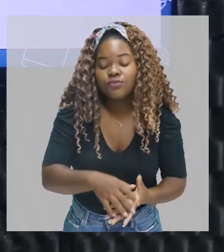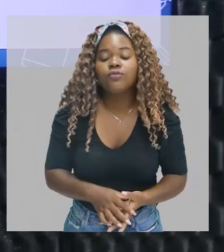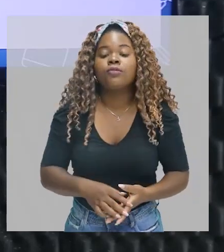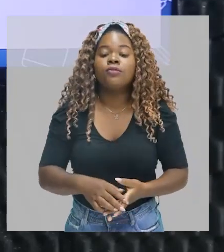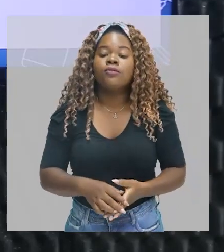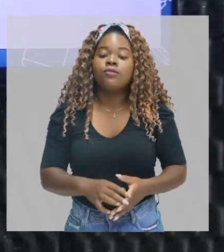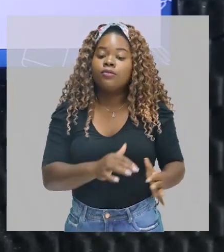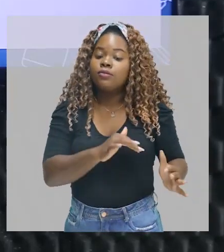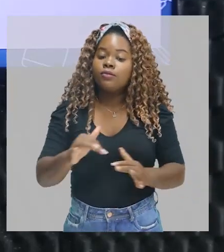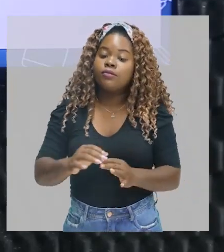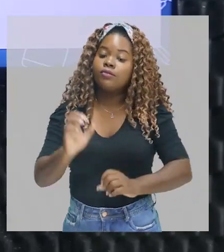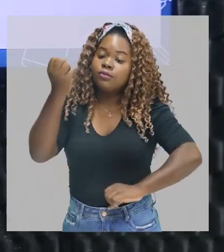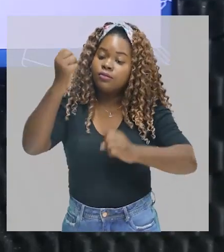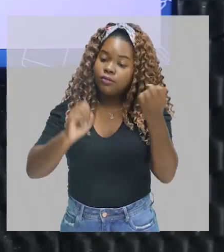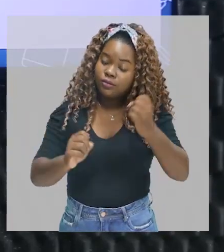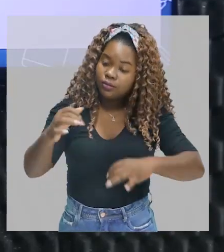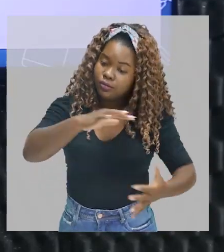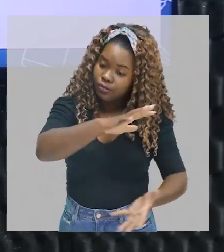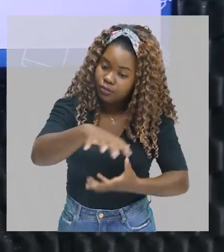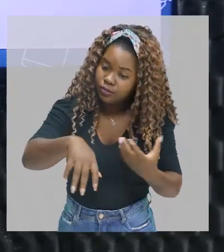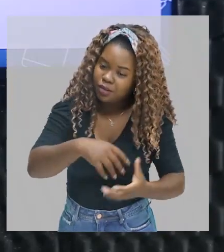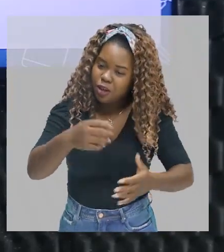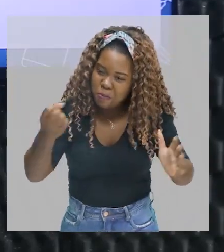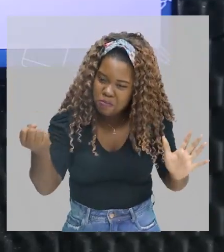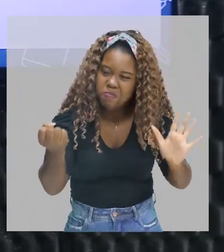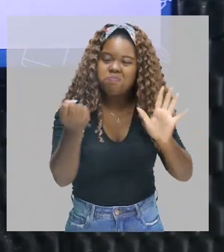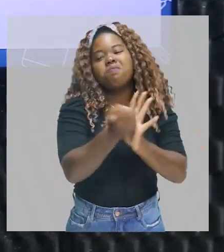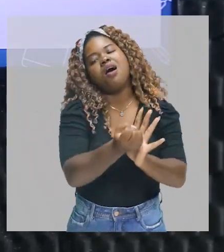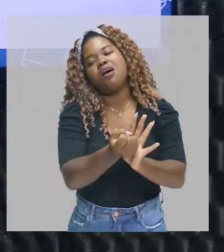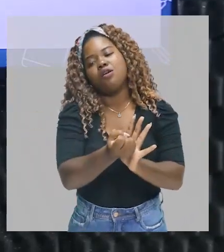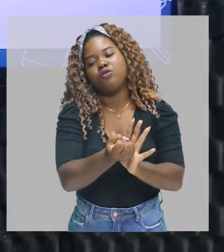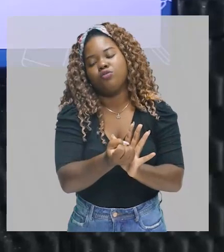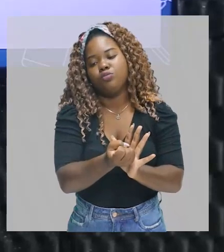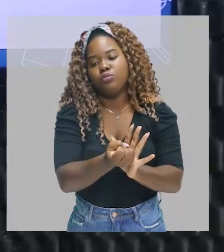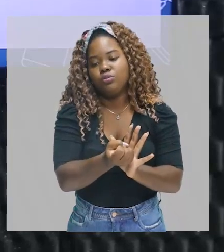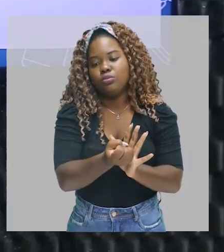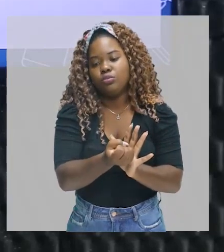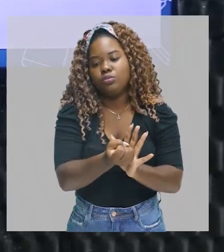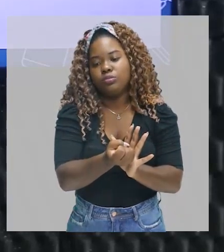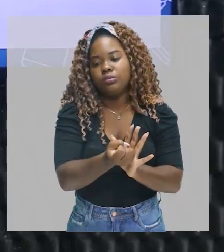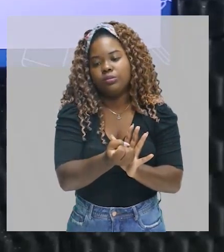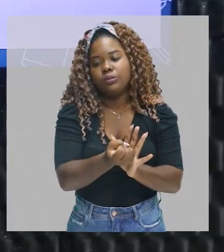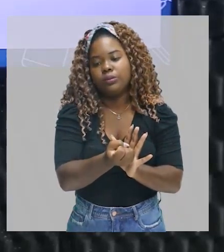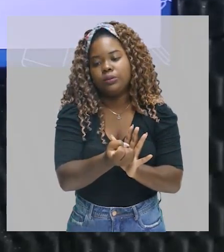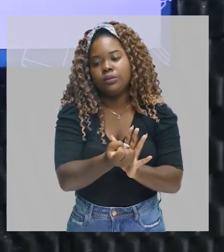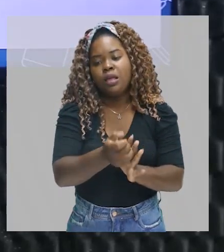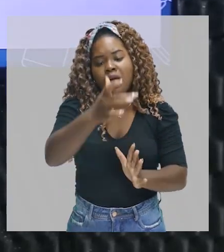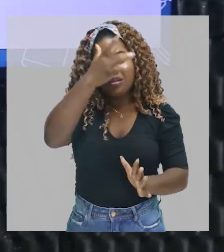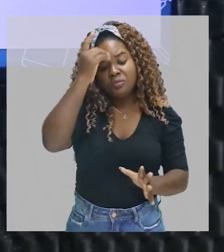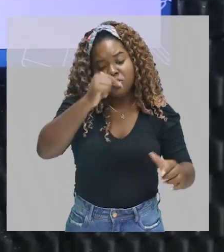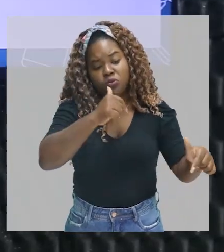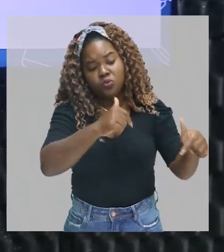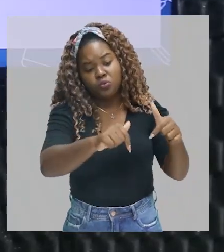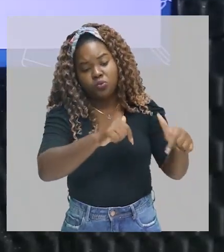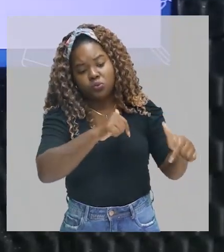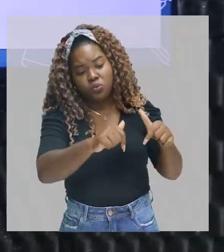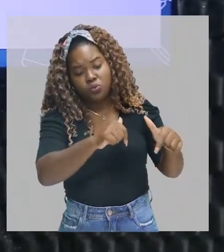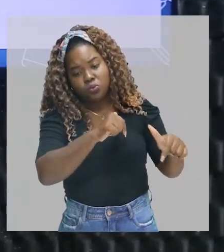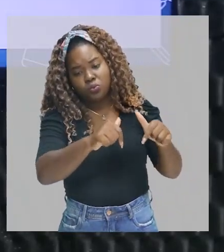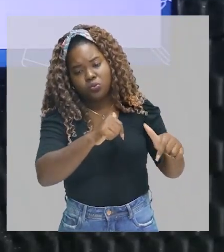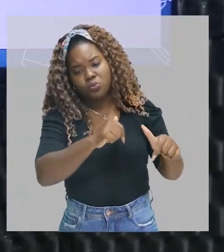um marco inovador. O nome está falando revolução. Até então, as pessoas trabalhavam